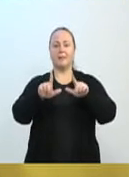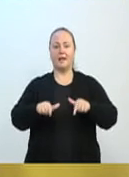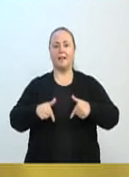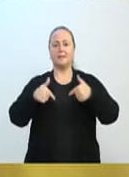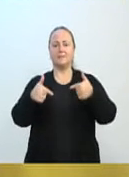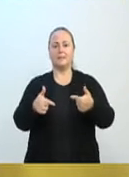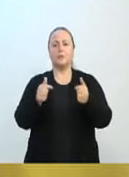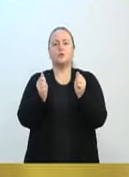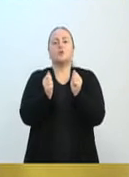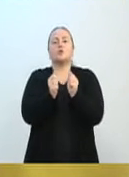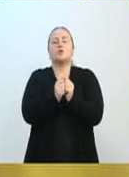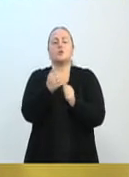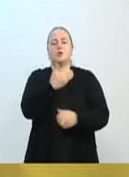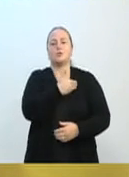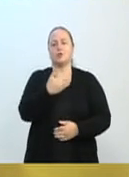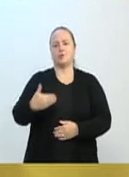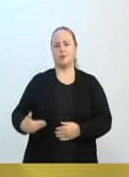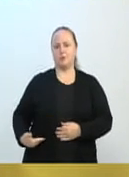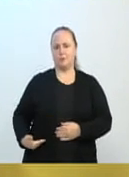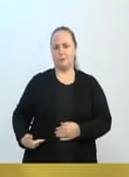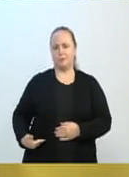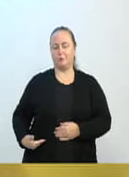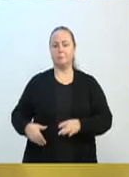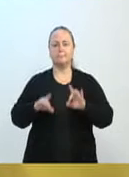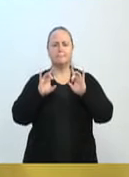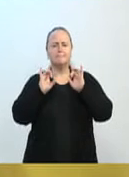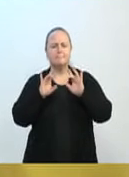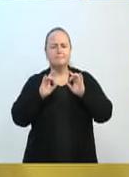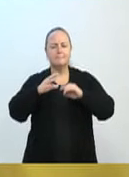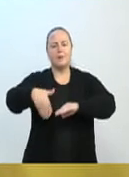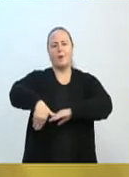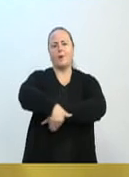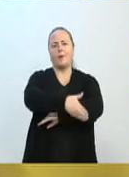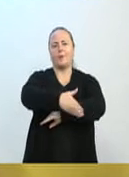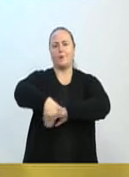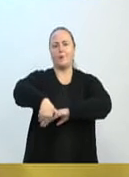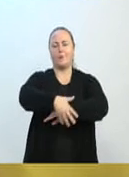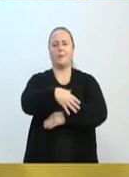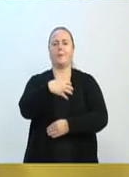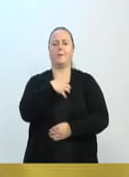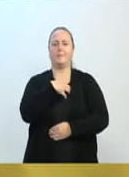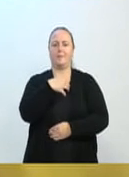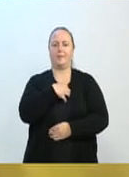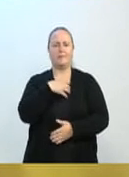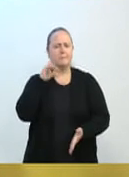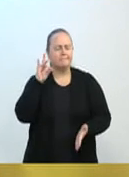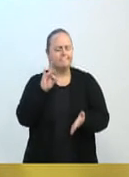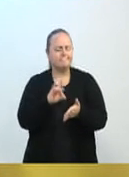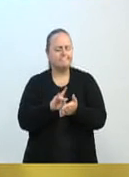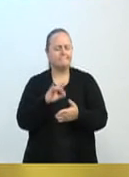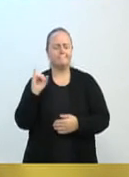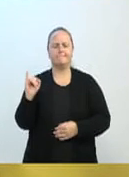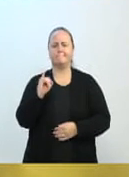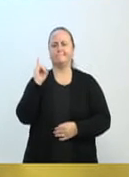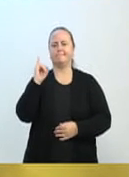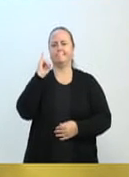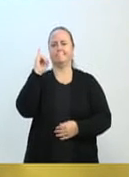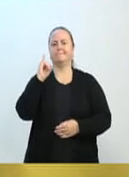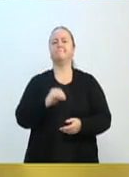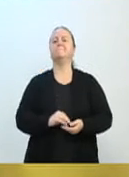junto ao governo em especial na Rua Bahia mais uma vez eu destaco a importância e faça uma